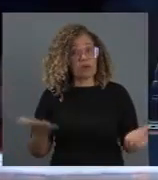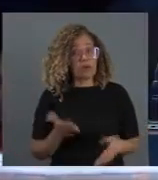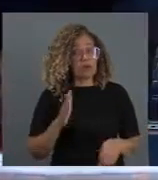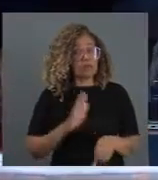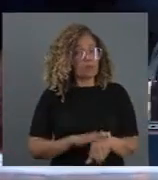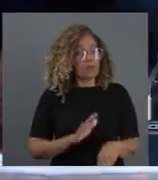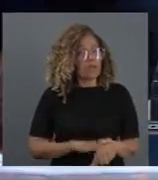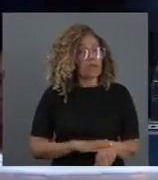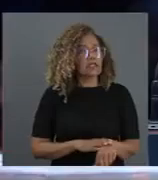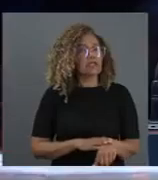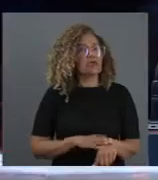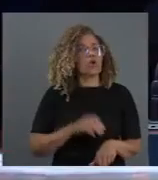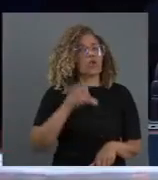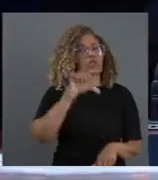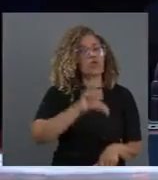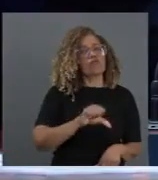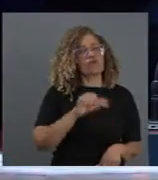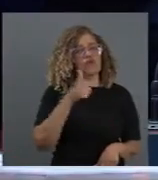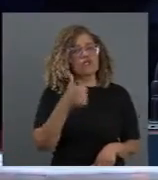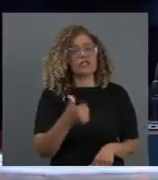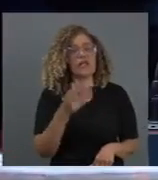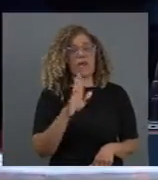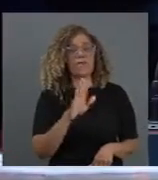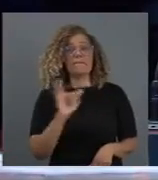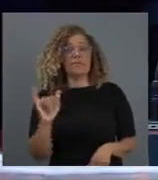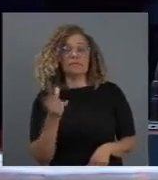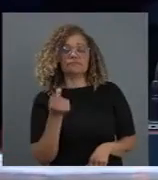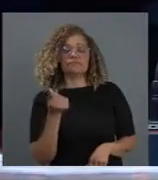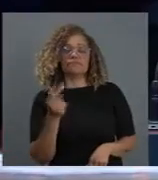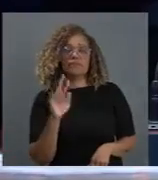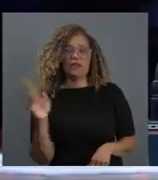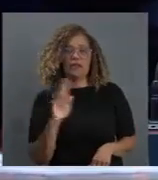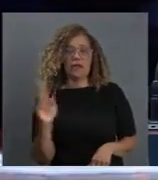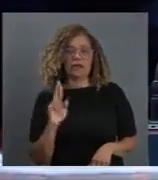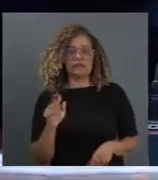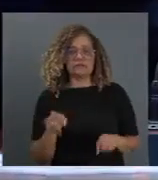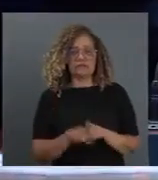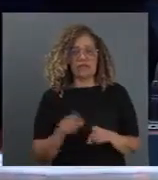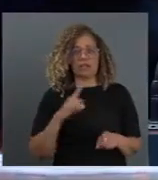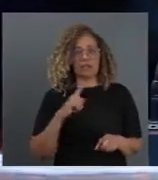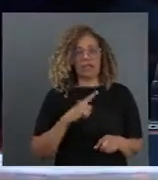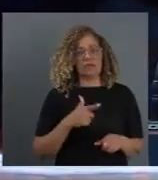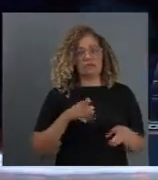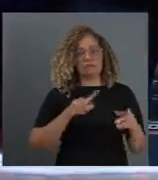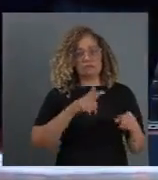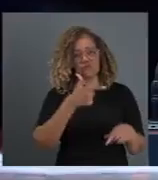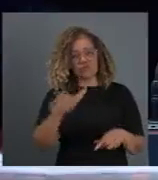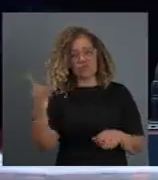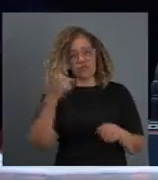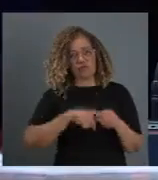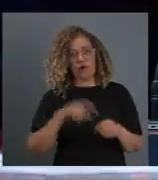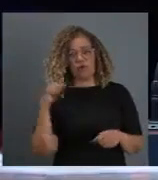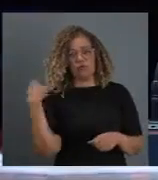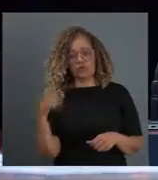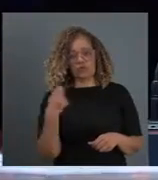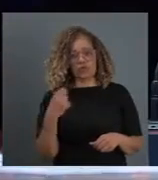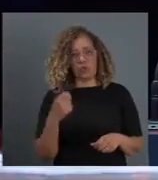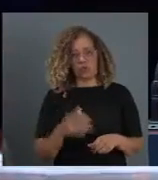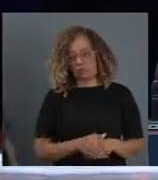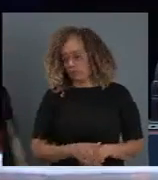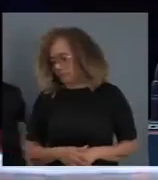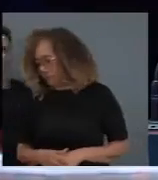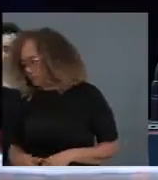de 91 bilhões para apoiar a reconstrução do Rio Grande do Sul.